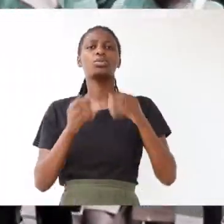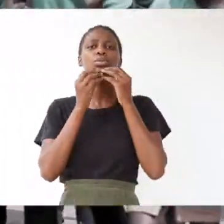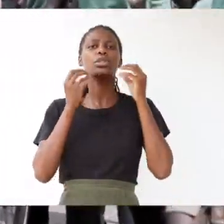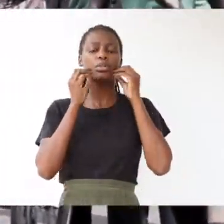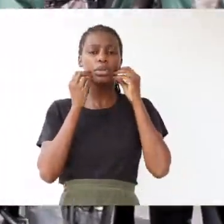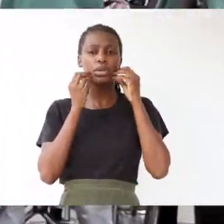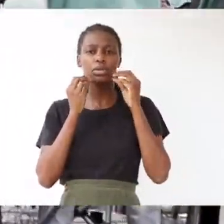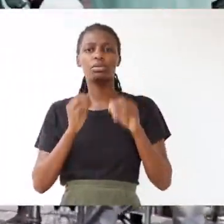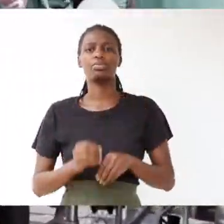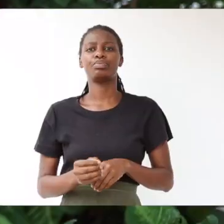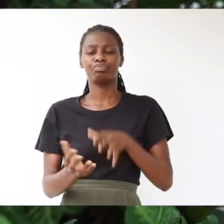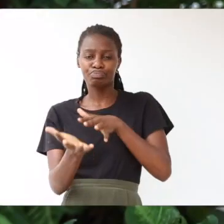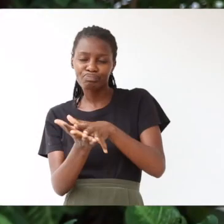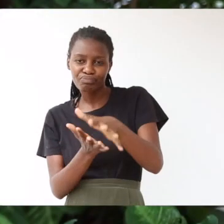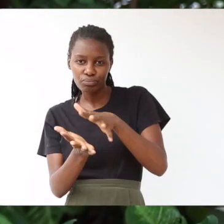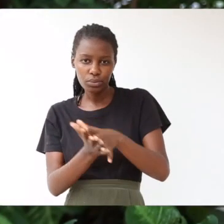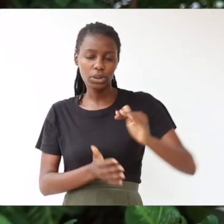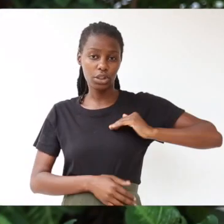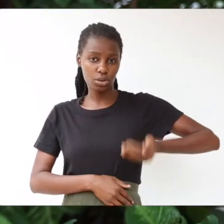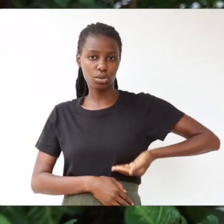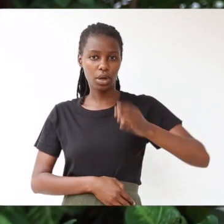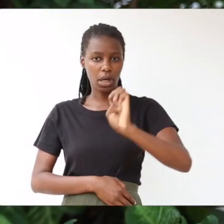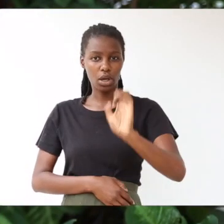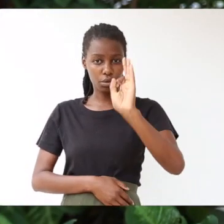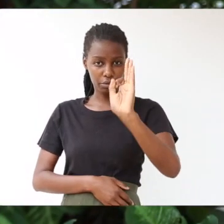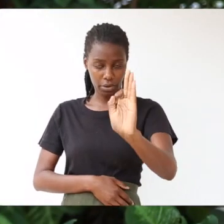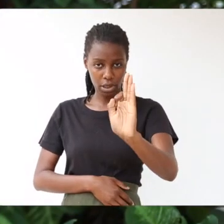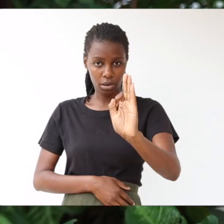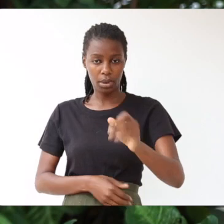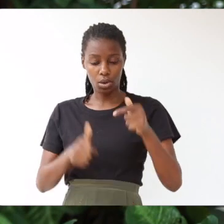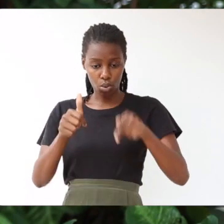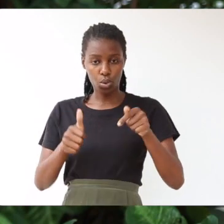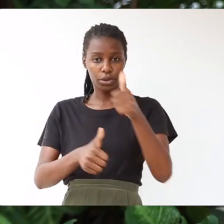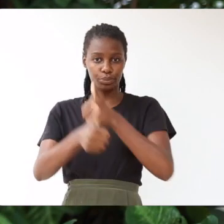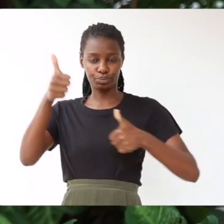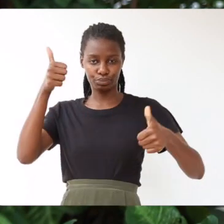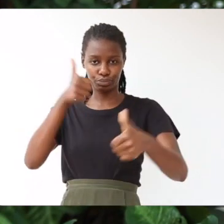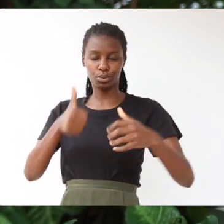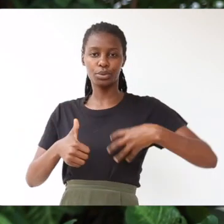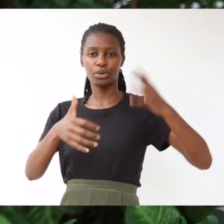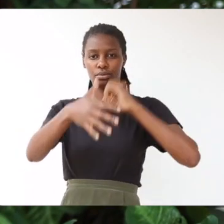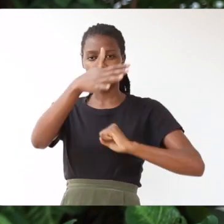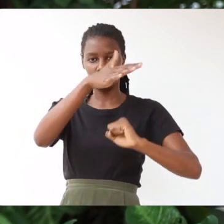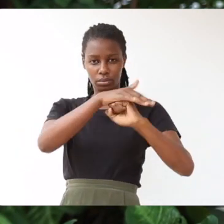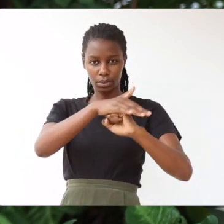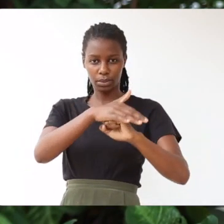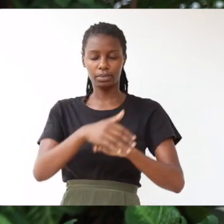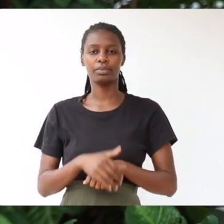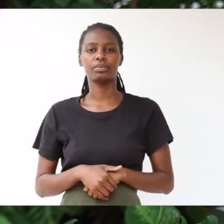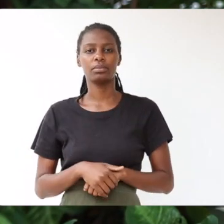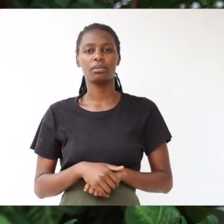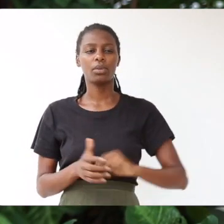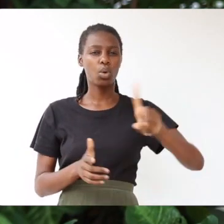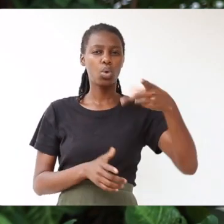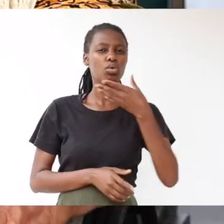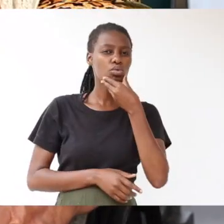Moçambique. Mobilizamos a senhora Eufémia, que é hoje diretora nacional adjunta no Ministério do Gênero. Mobilizamos